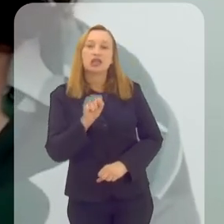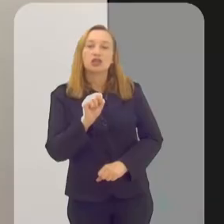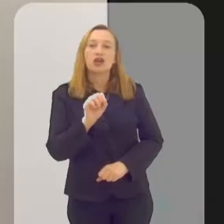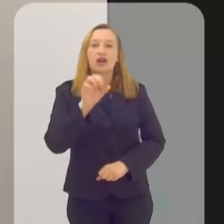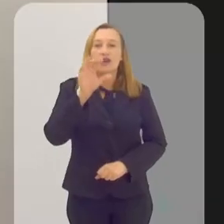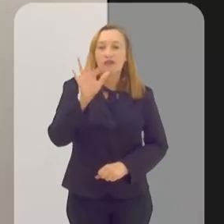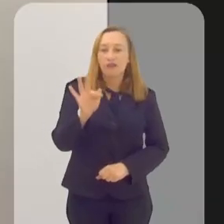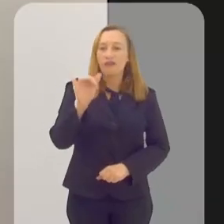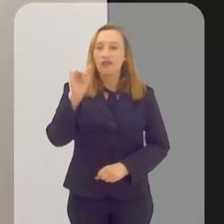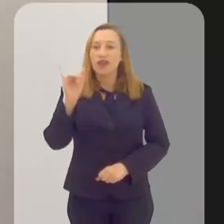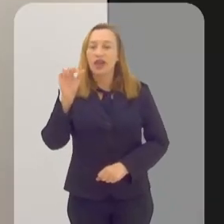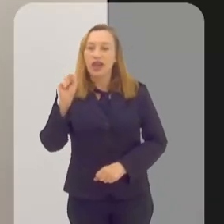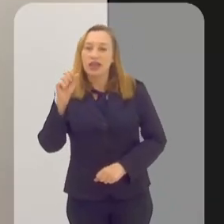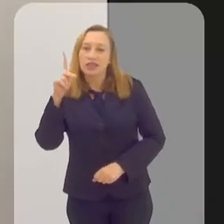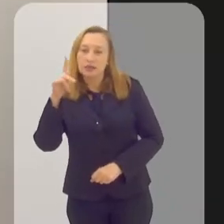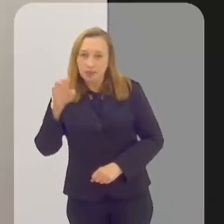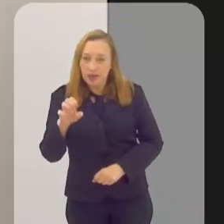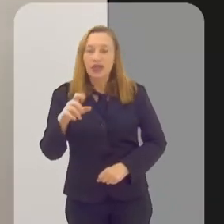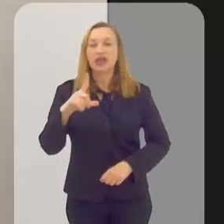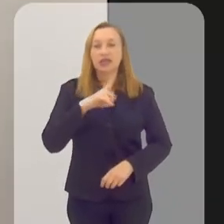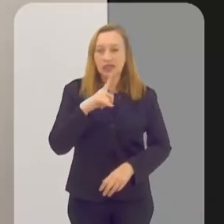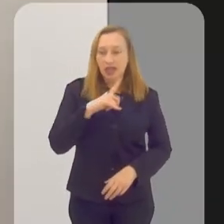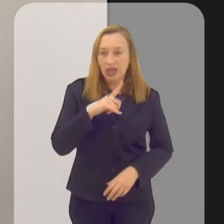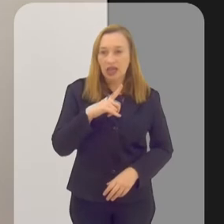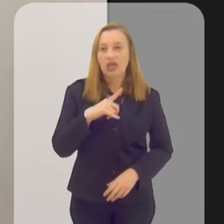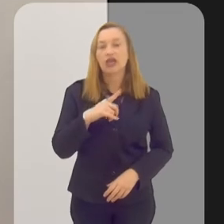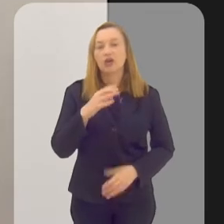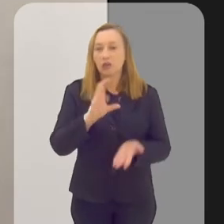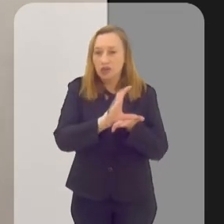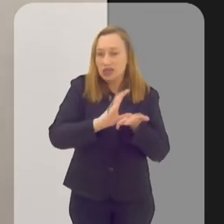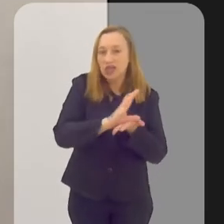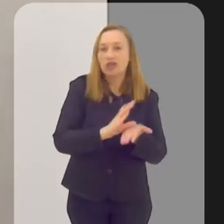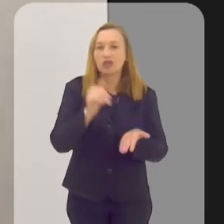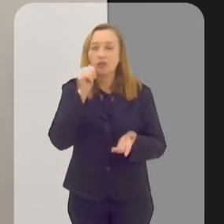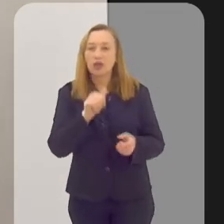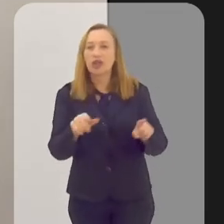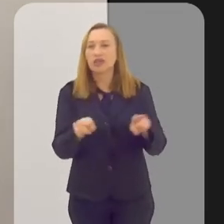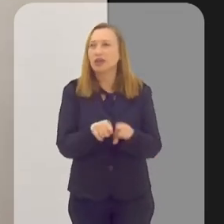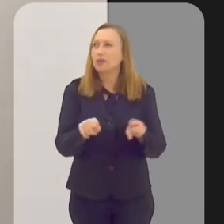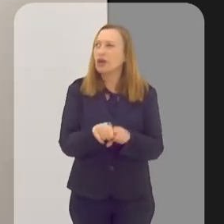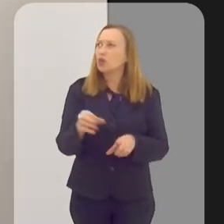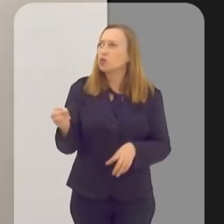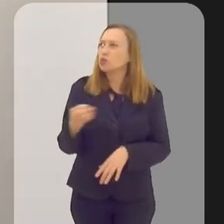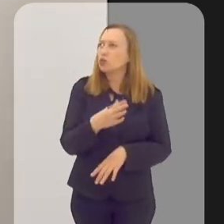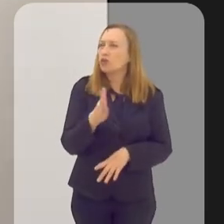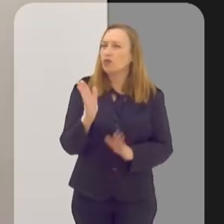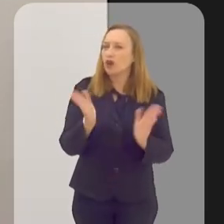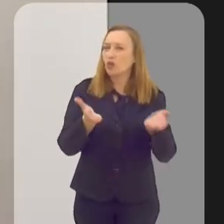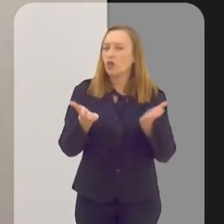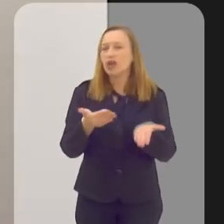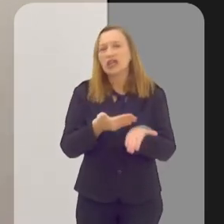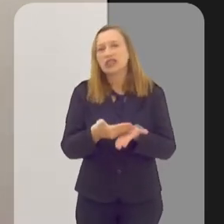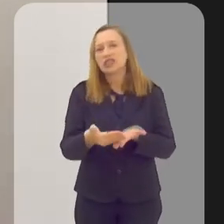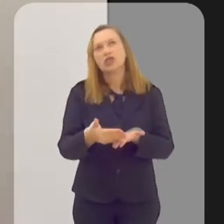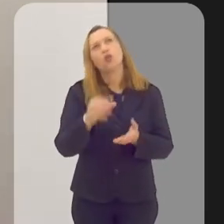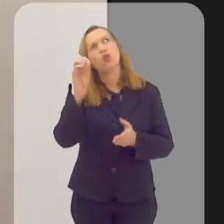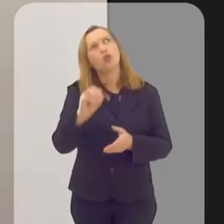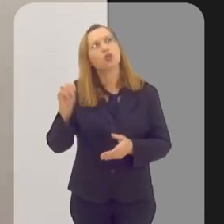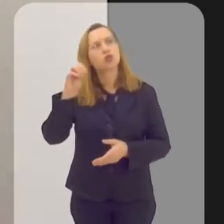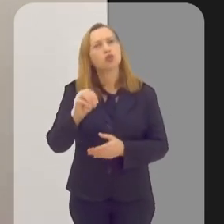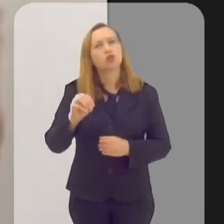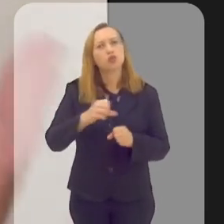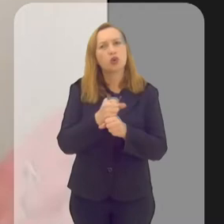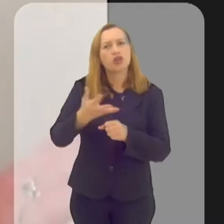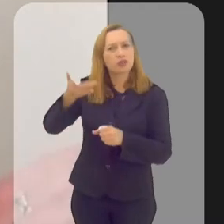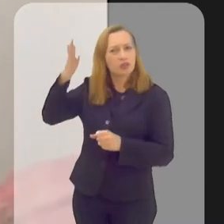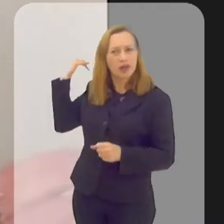Então, apenas a Fiesp que tem o Conselho de Mulheres, né, que é o CONFEM. E também é um conselho recente, sabe, Geis? Ele começou